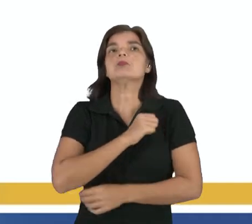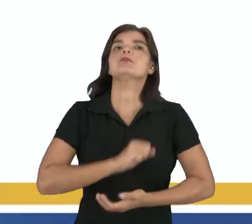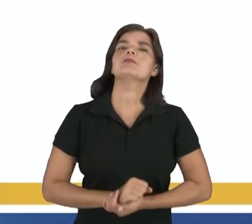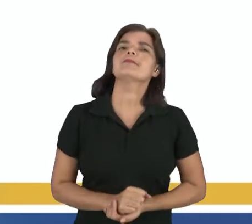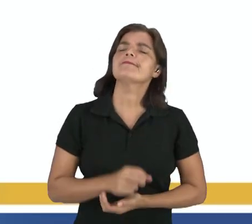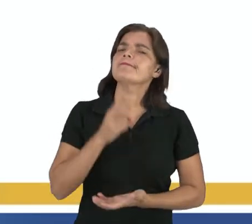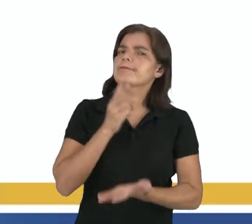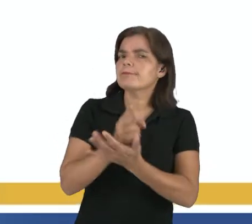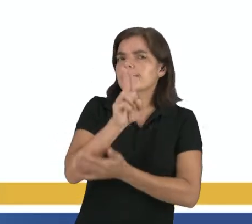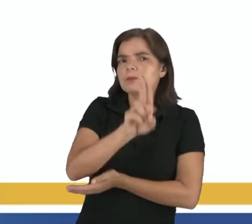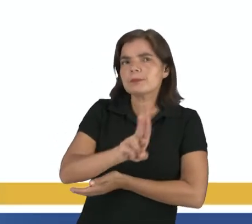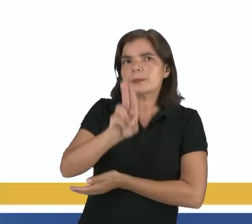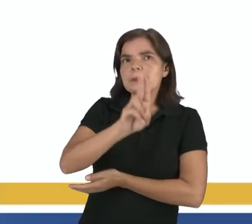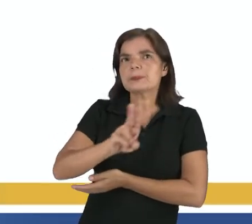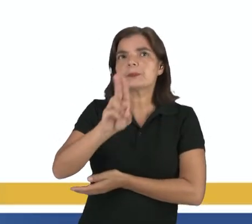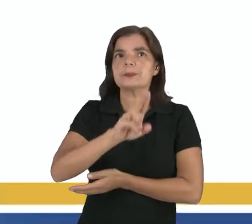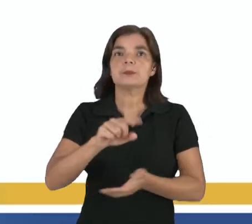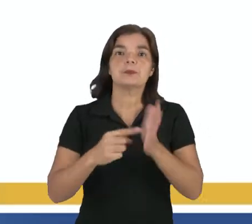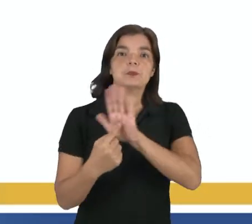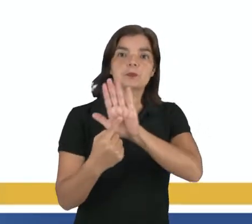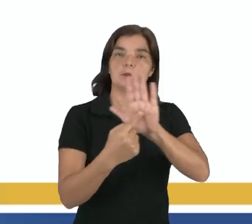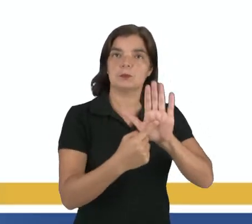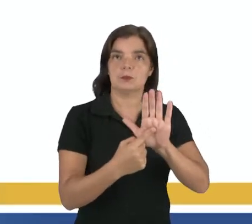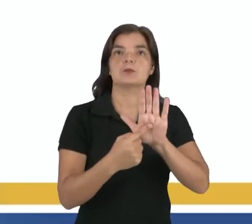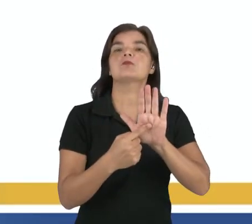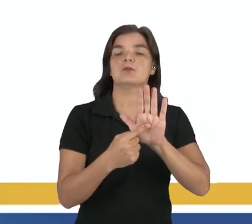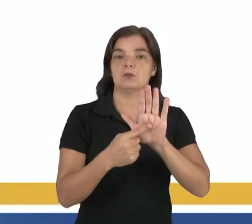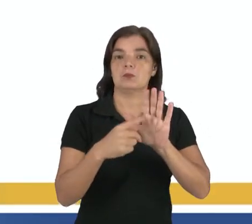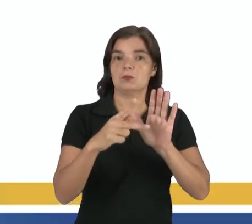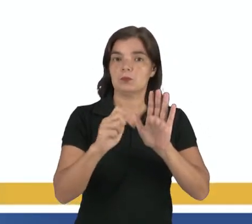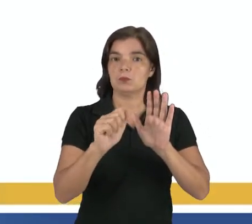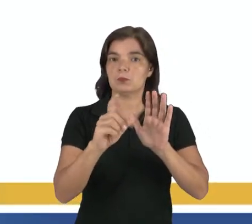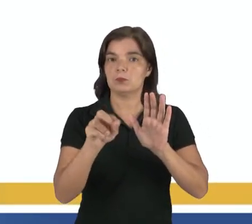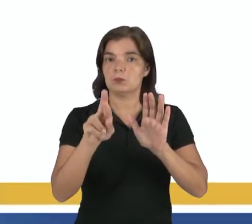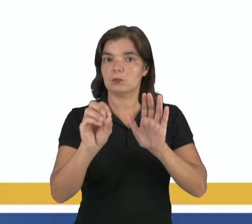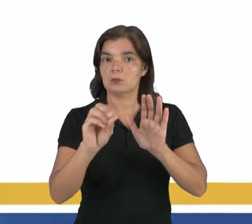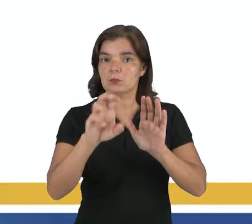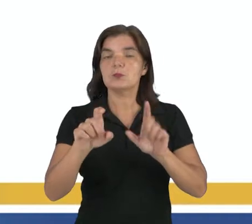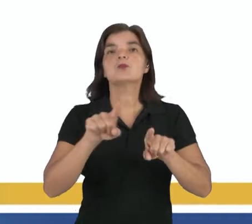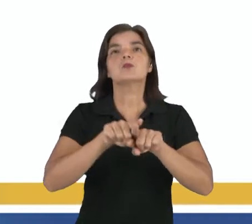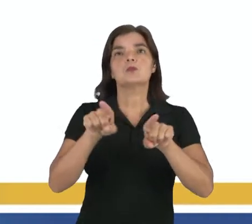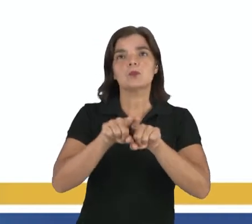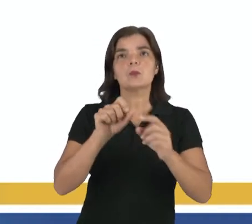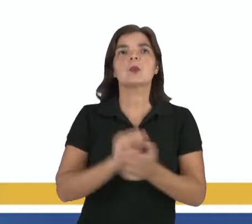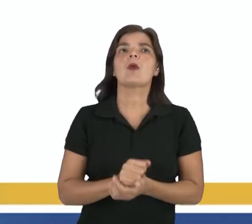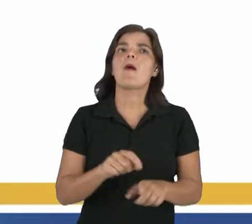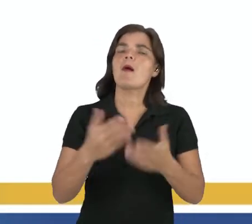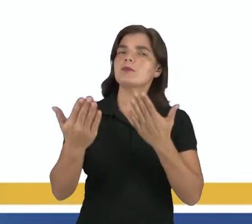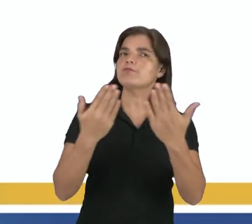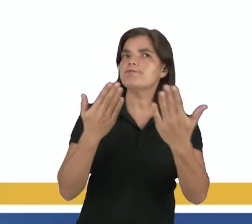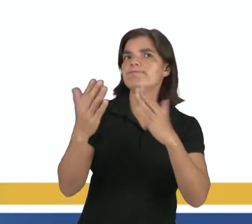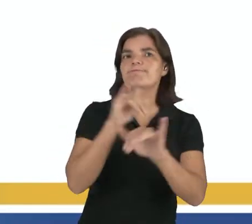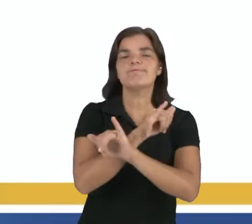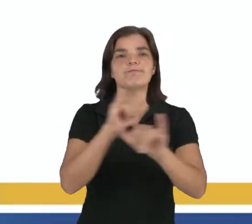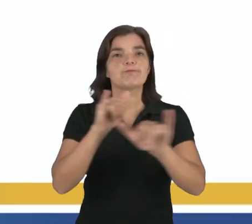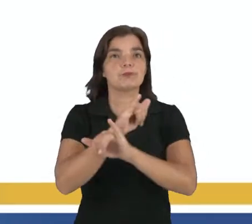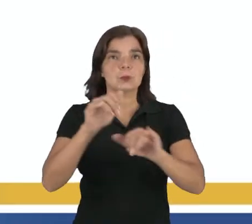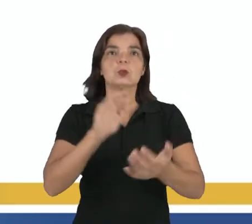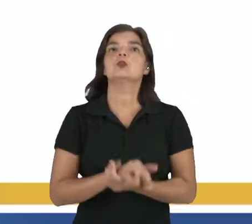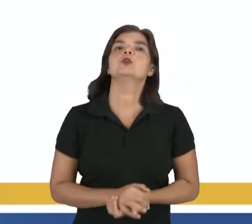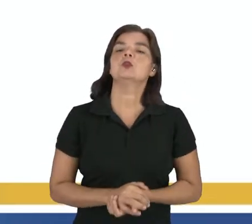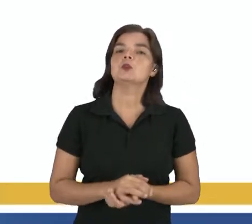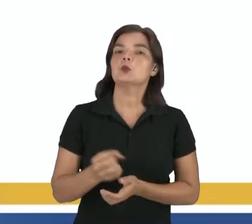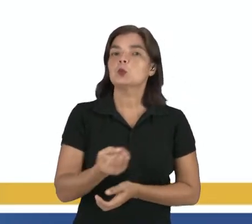numéricos. Geralmente, são utilizados para demonstrar padrões, tendências e ainda comparar